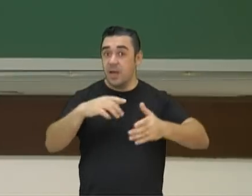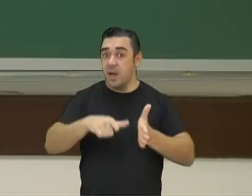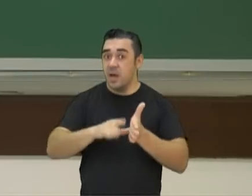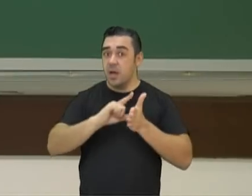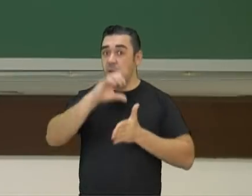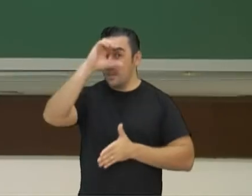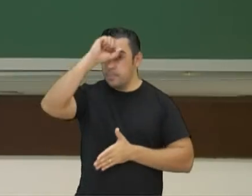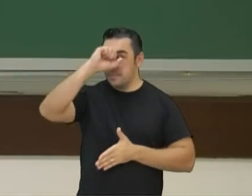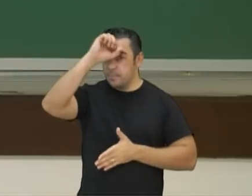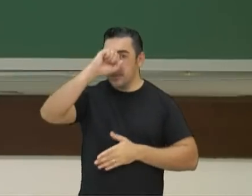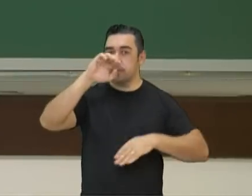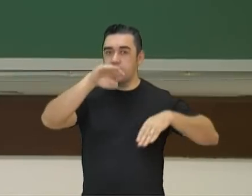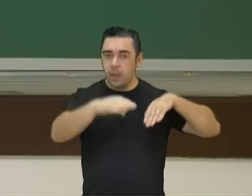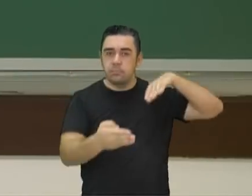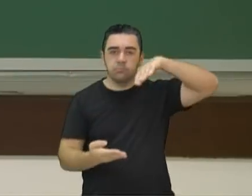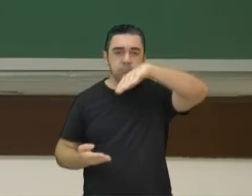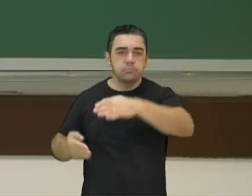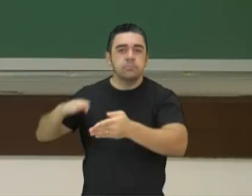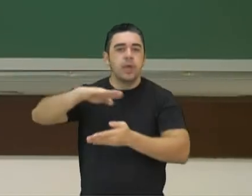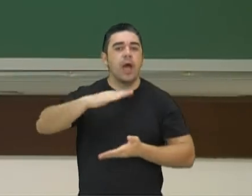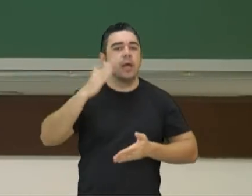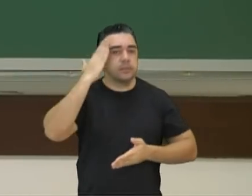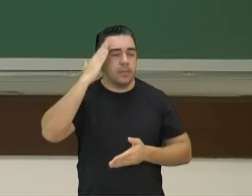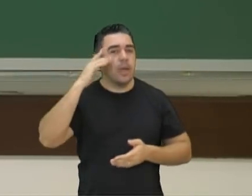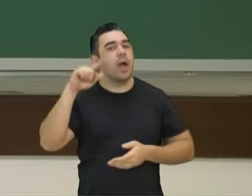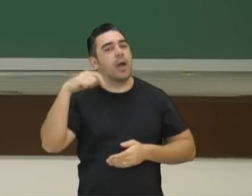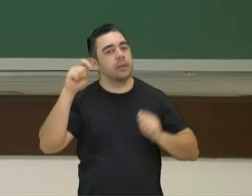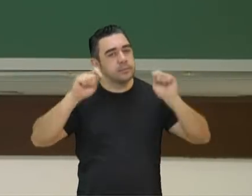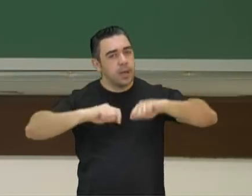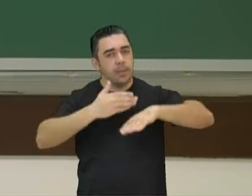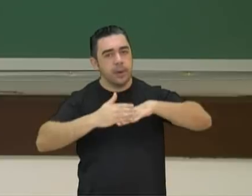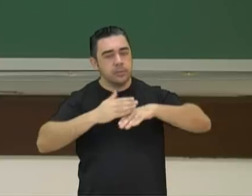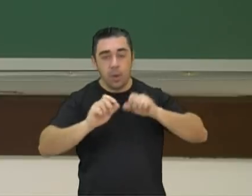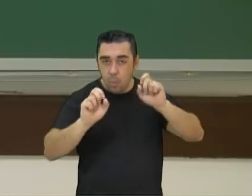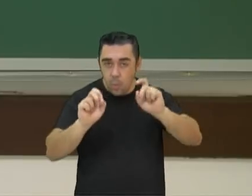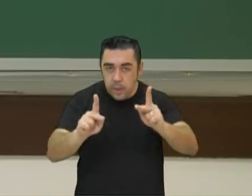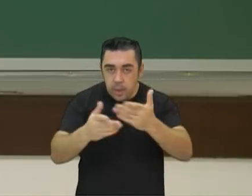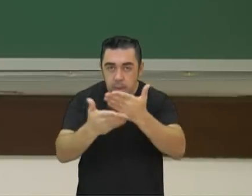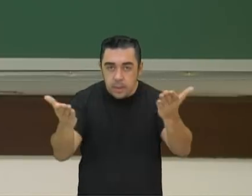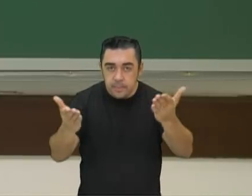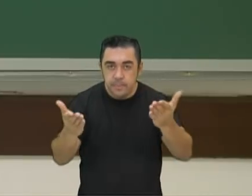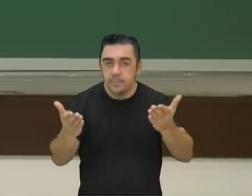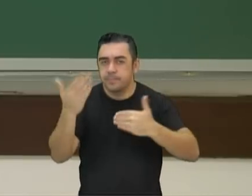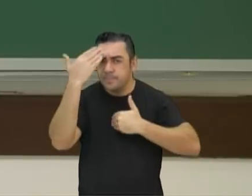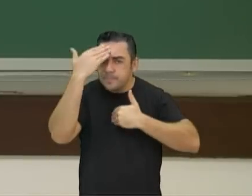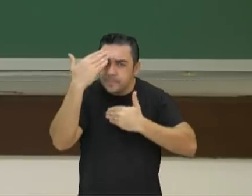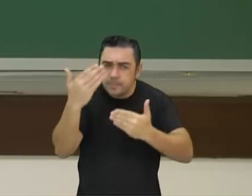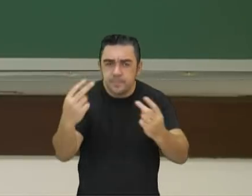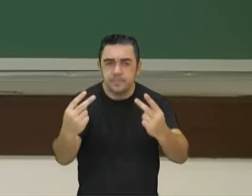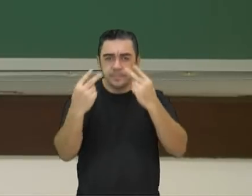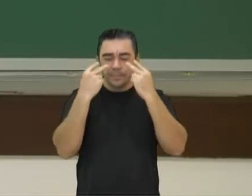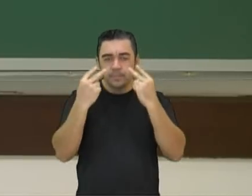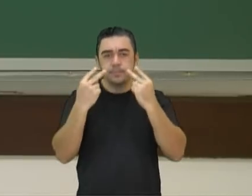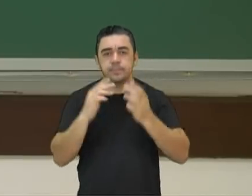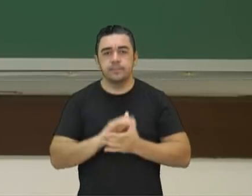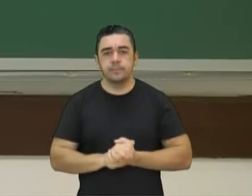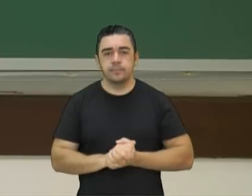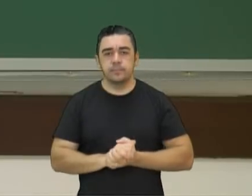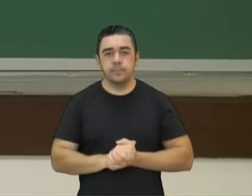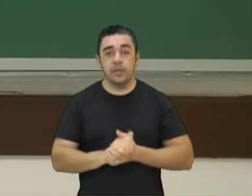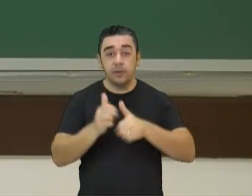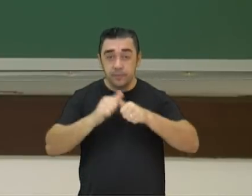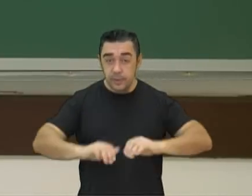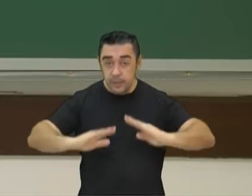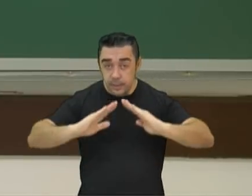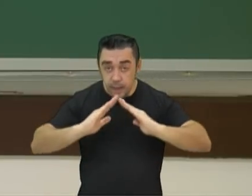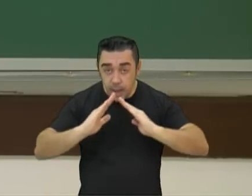primeiro aprenda a nadar, para depois poder praticar qualquer uma dessas. Ok, gente? Muito obrigado. Fique